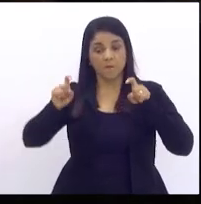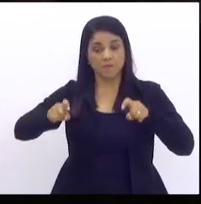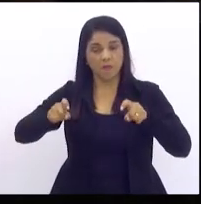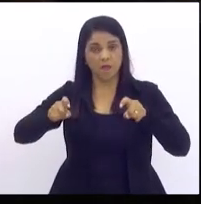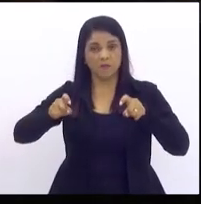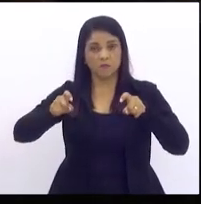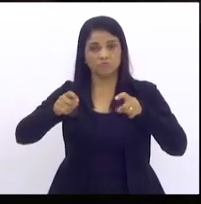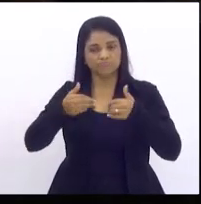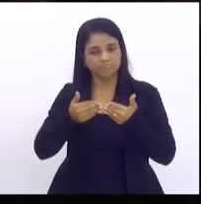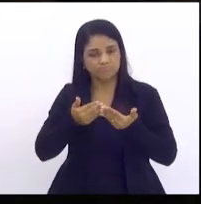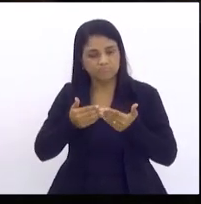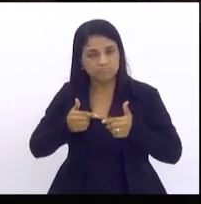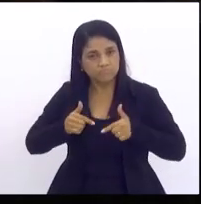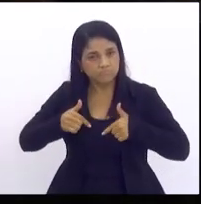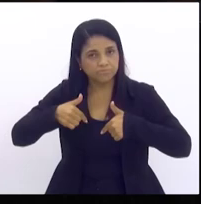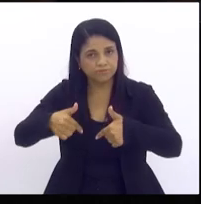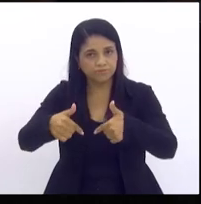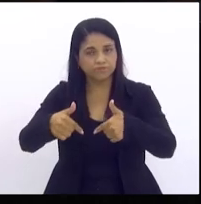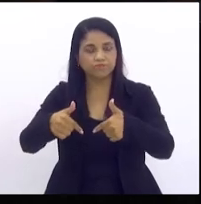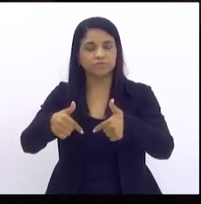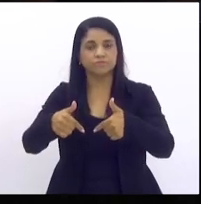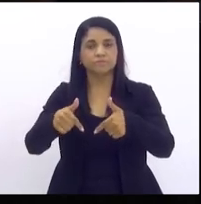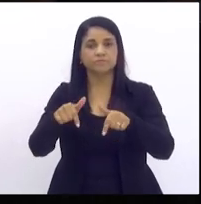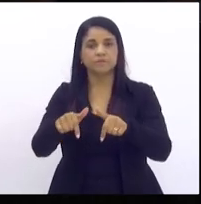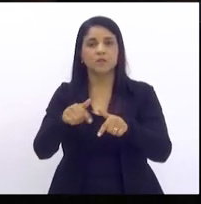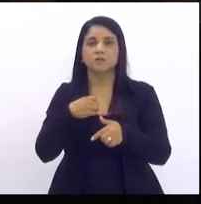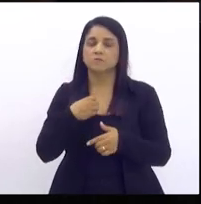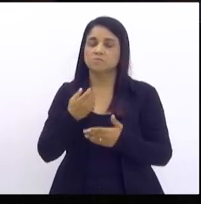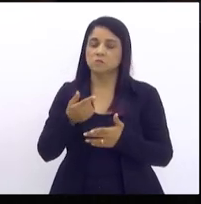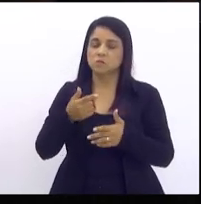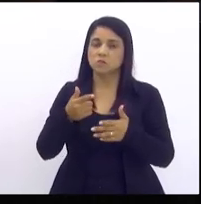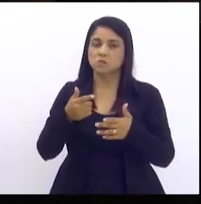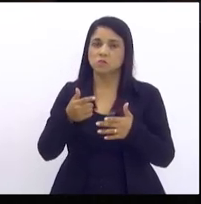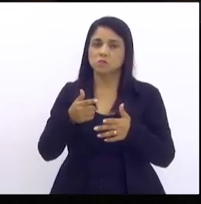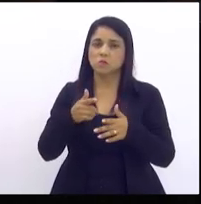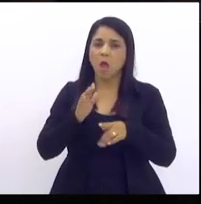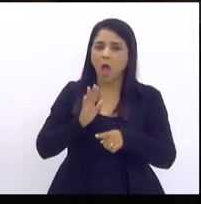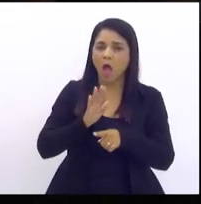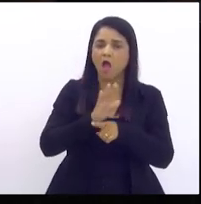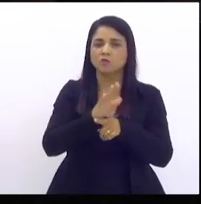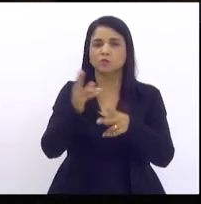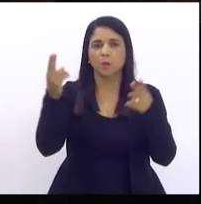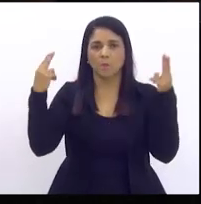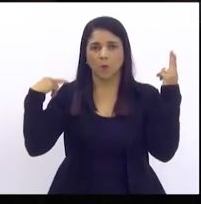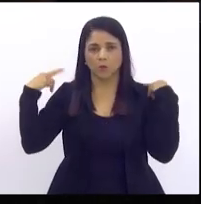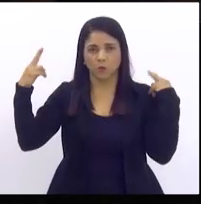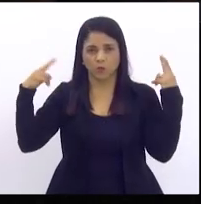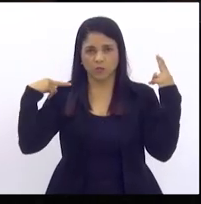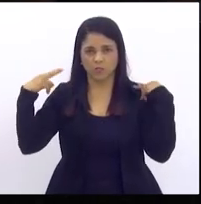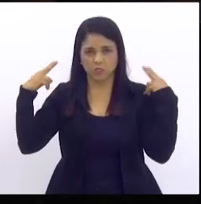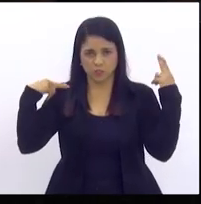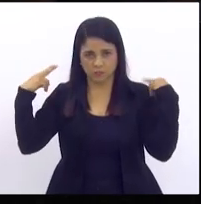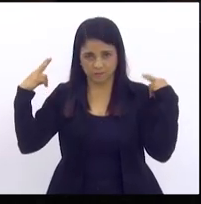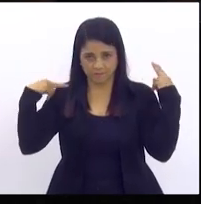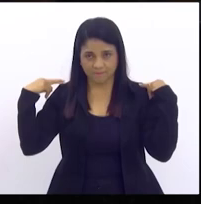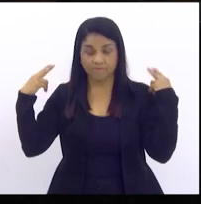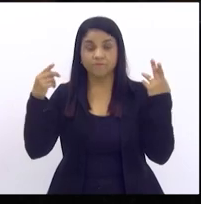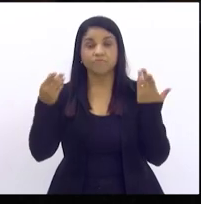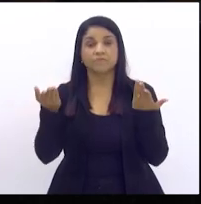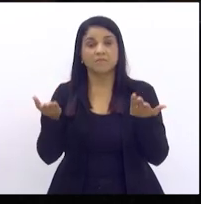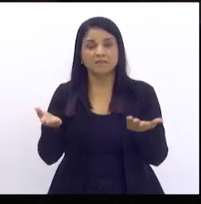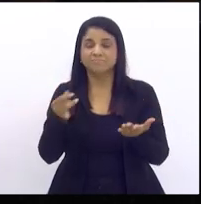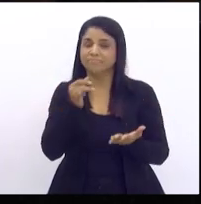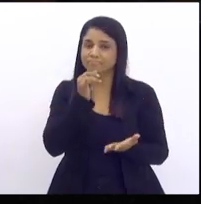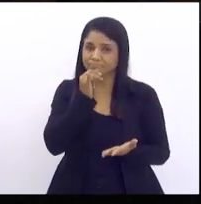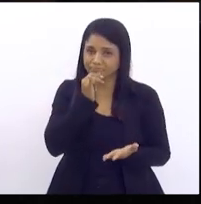no tempo, trouxeram grande benefício para os motoristas, mas que, infelizmente,